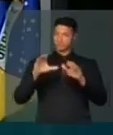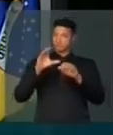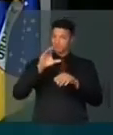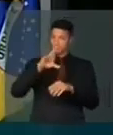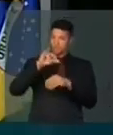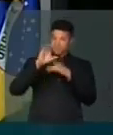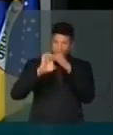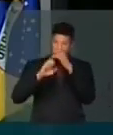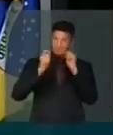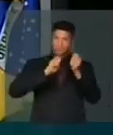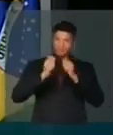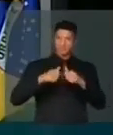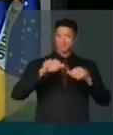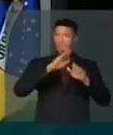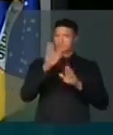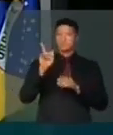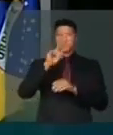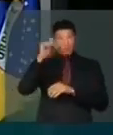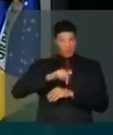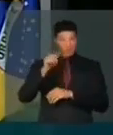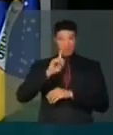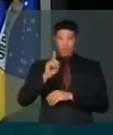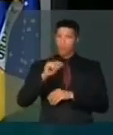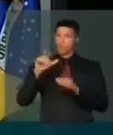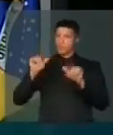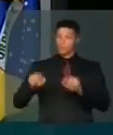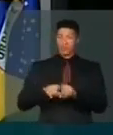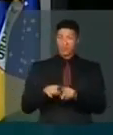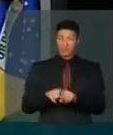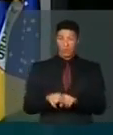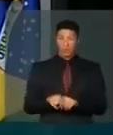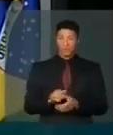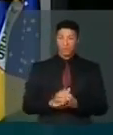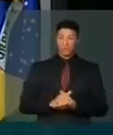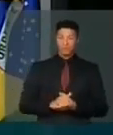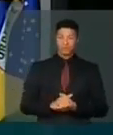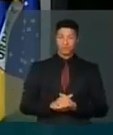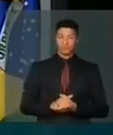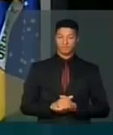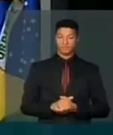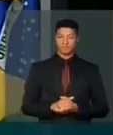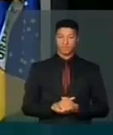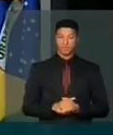crise econômica, está lá do outro lado. E não é aqui, e muito menos... Para